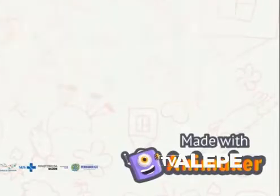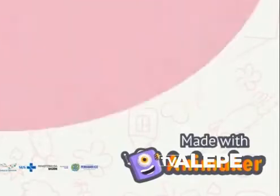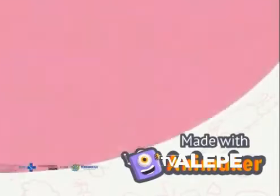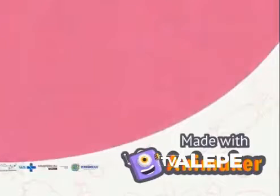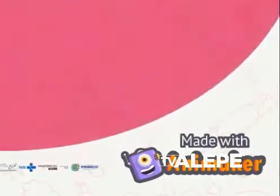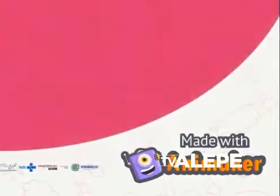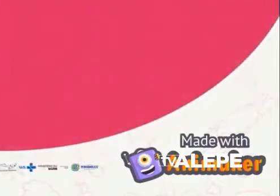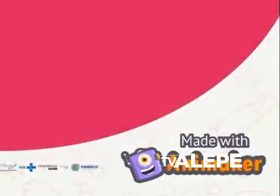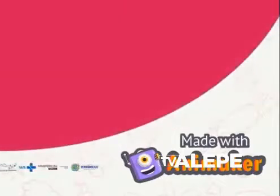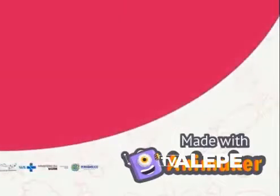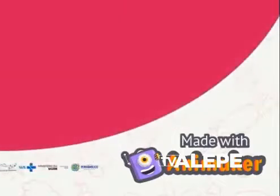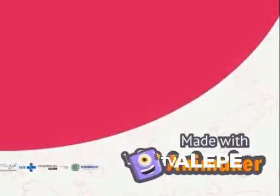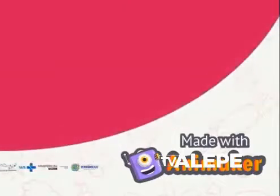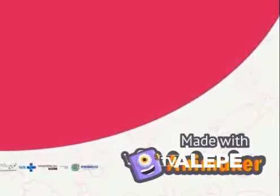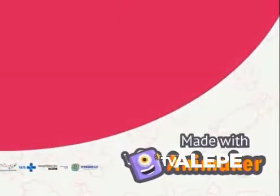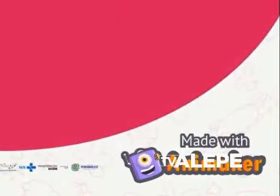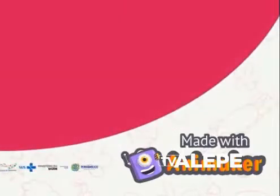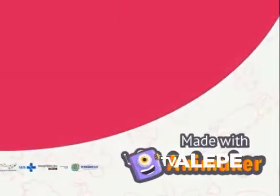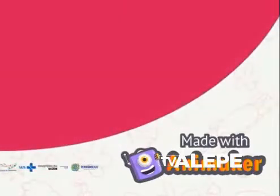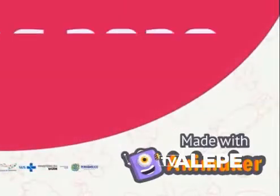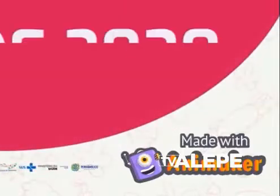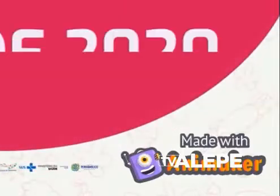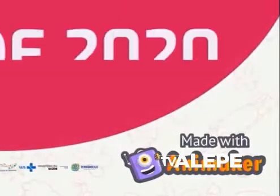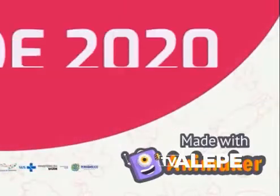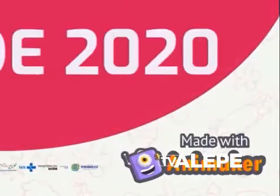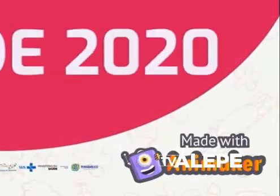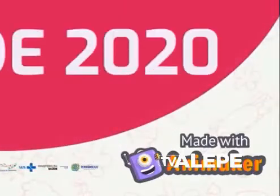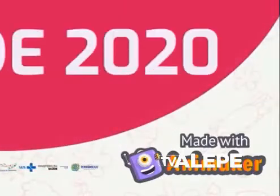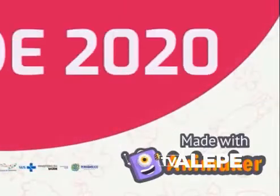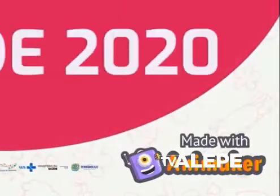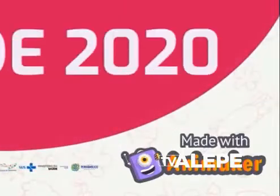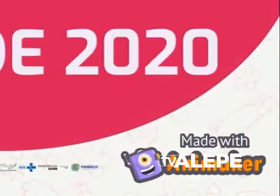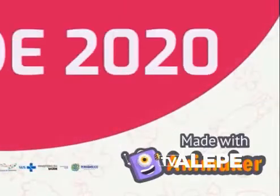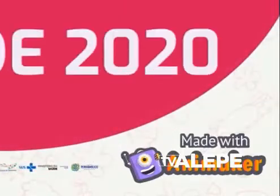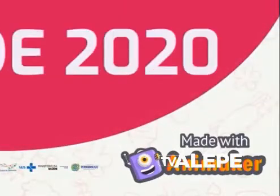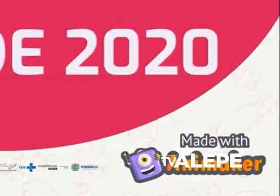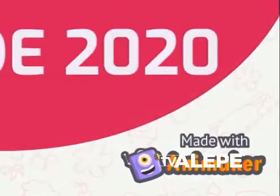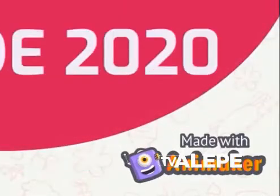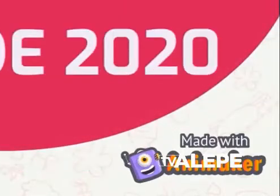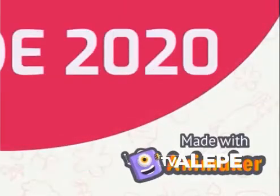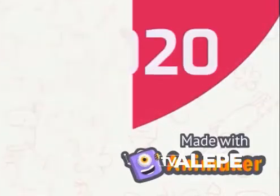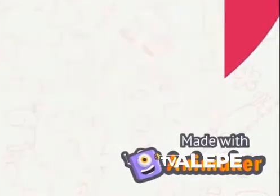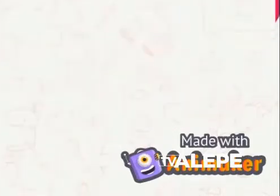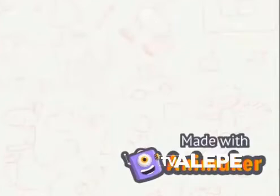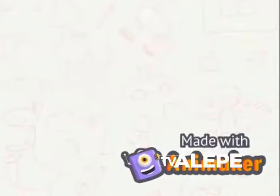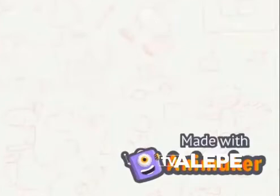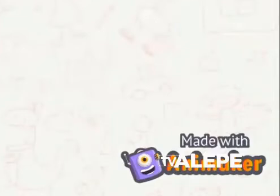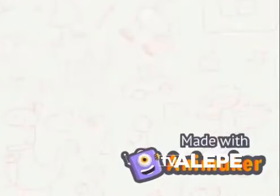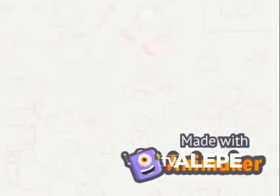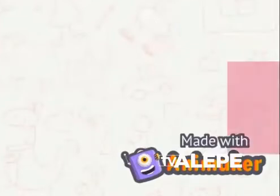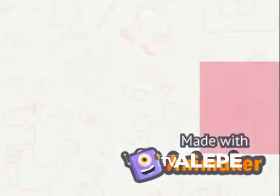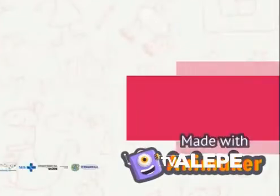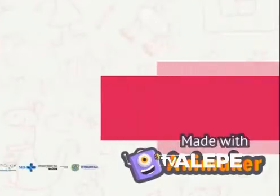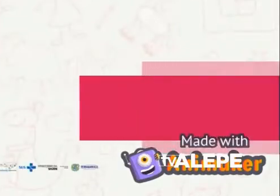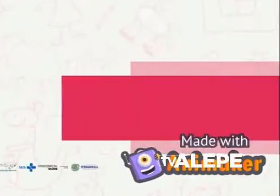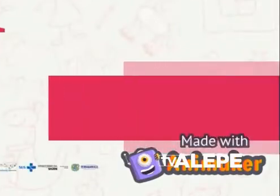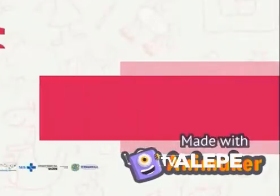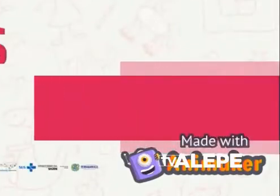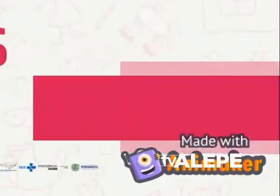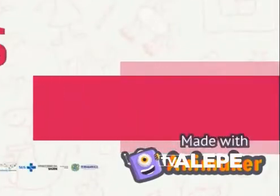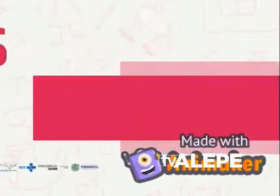adolescente. Seu lançamento será dia 28 de agosto de 2020, destinado